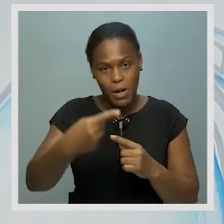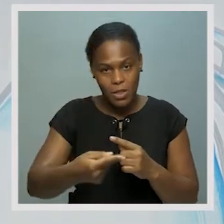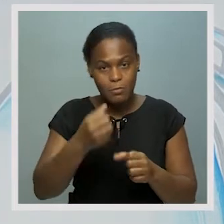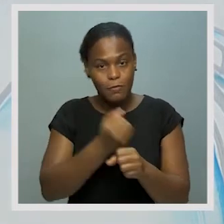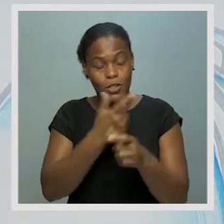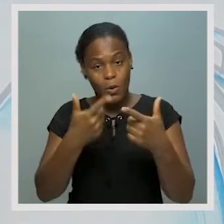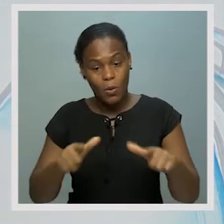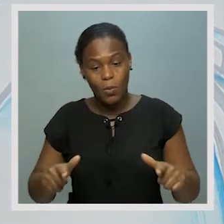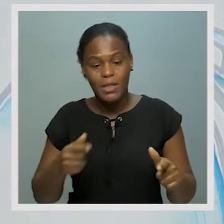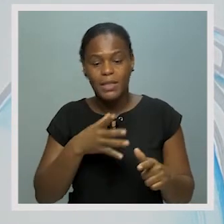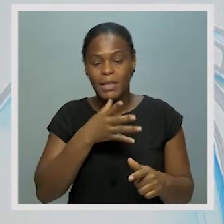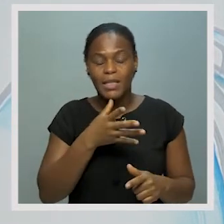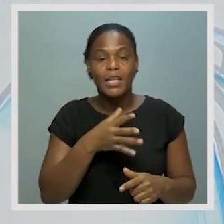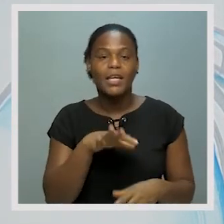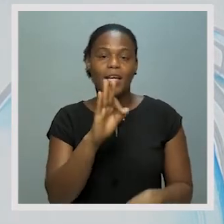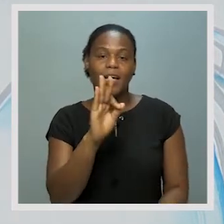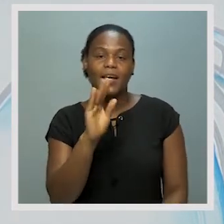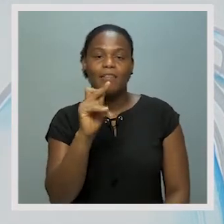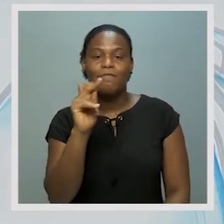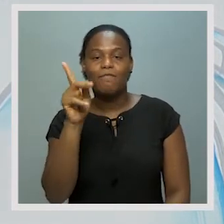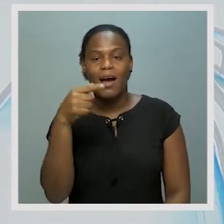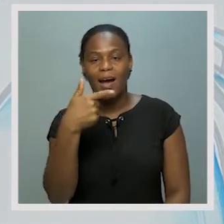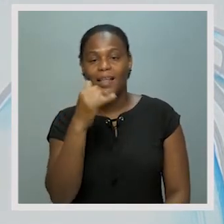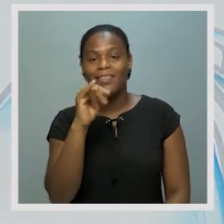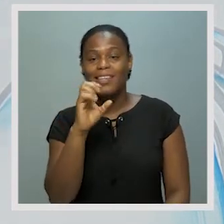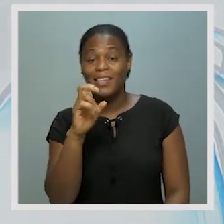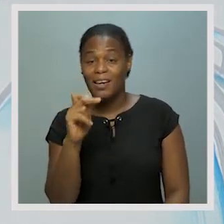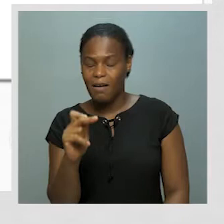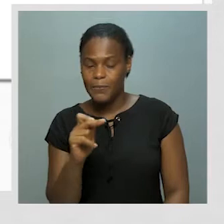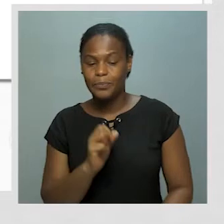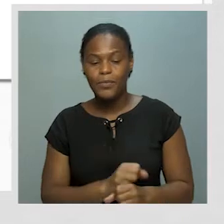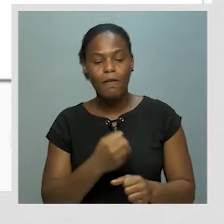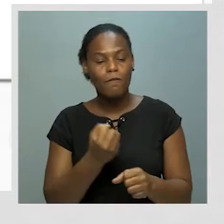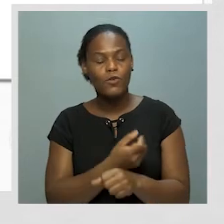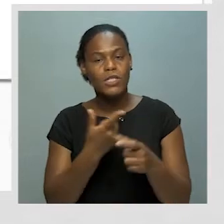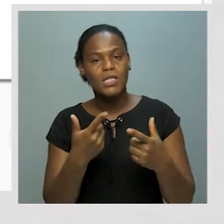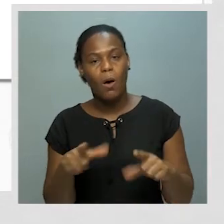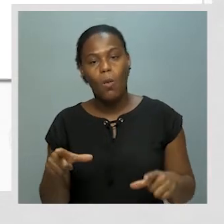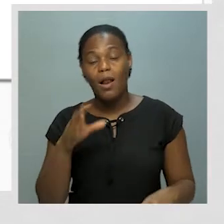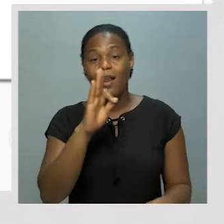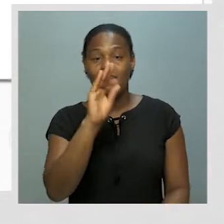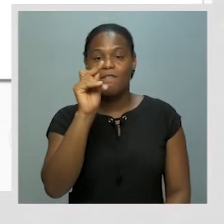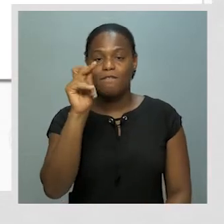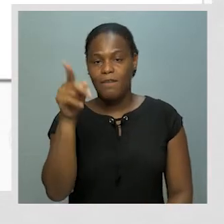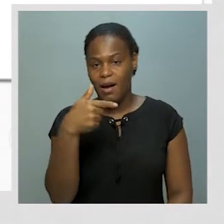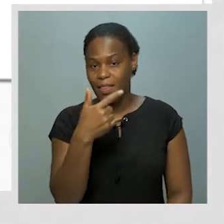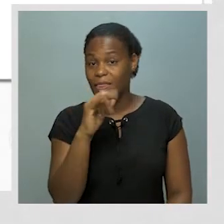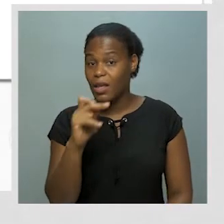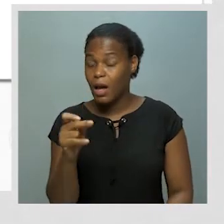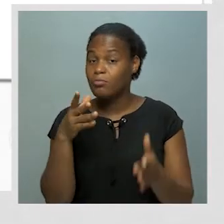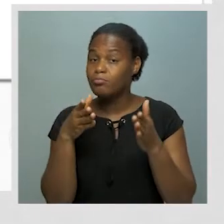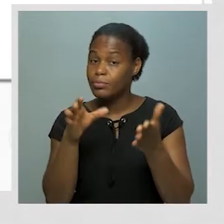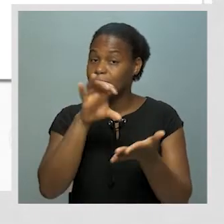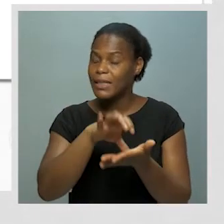função de linguagem chama-se função fática. Então, a função fática centra também